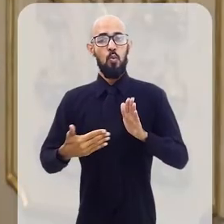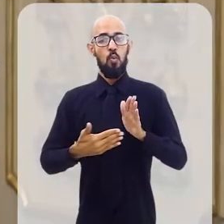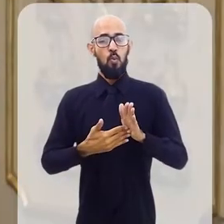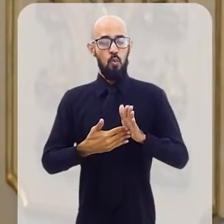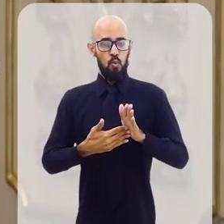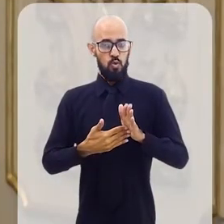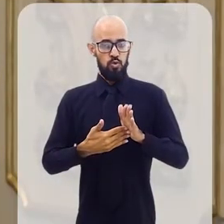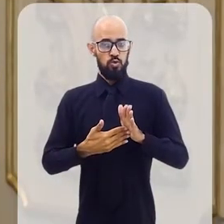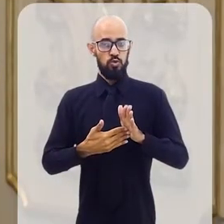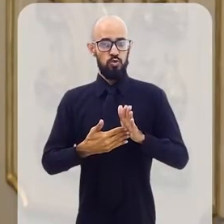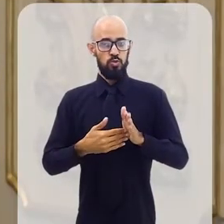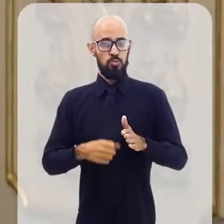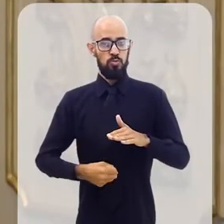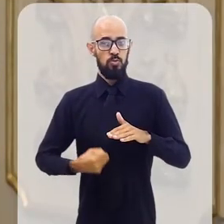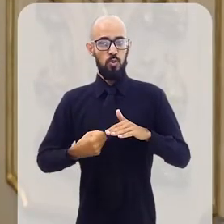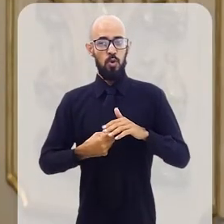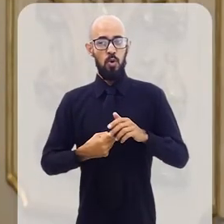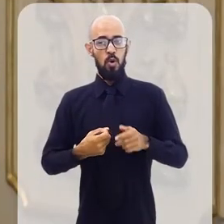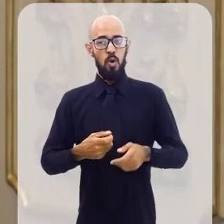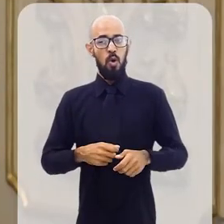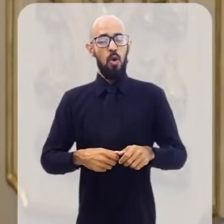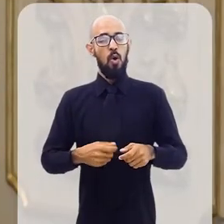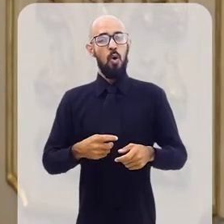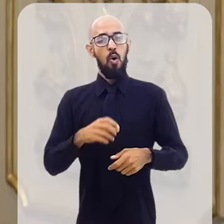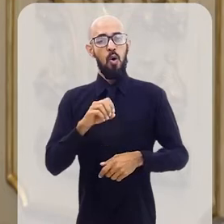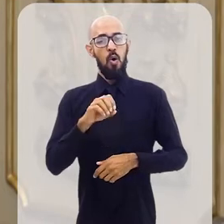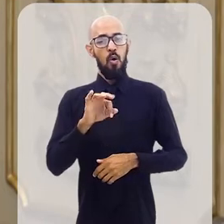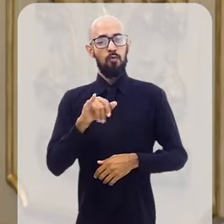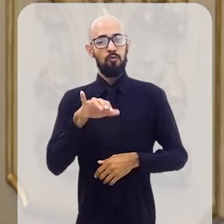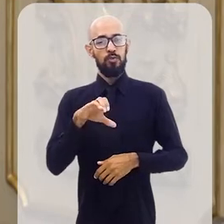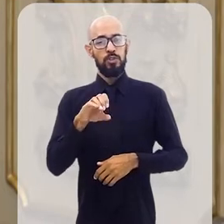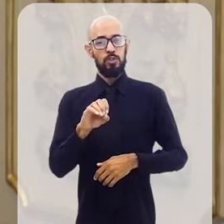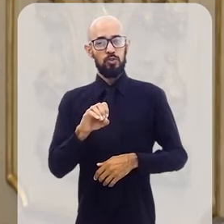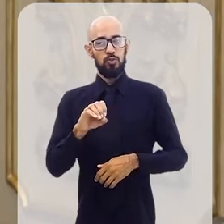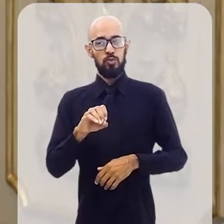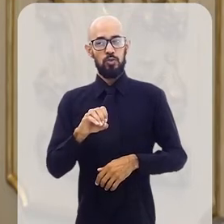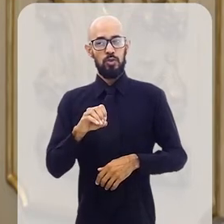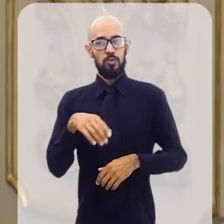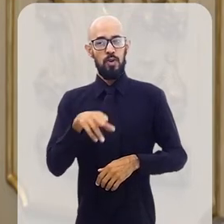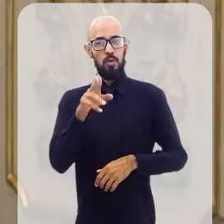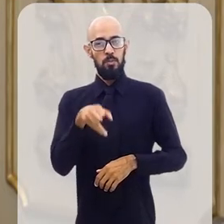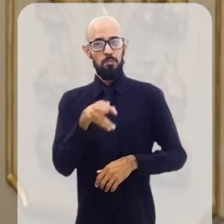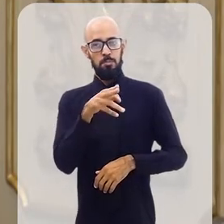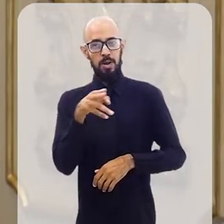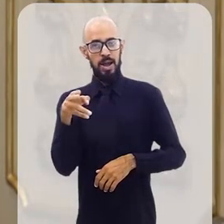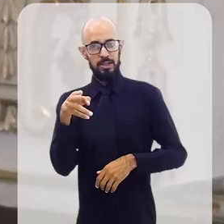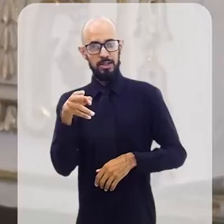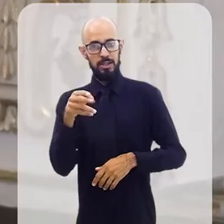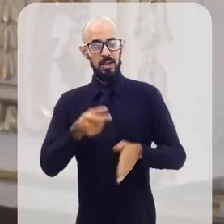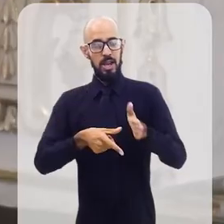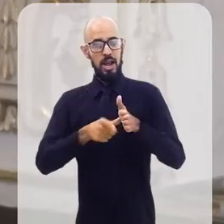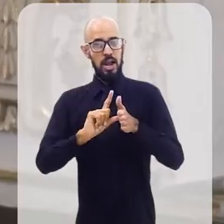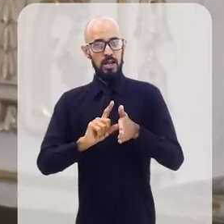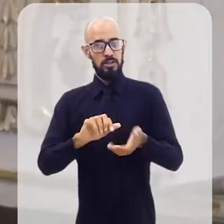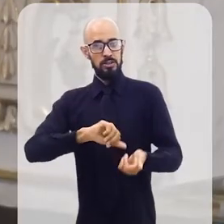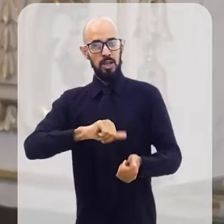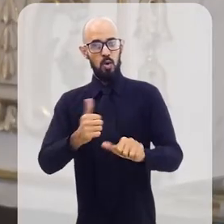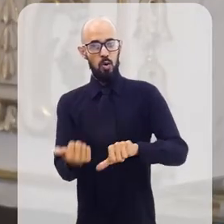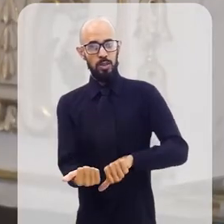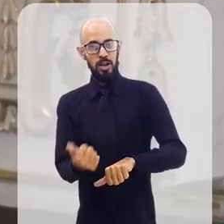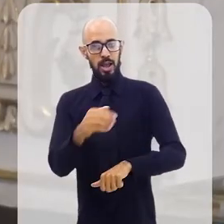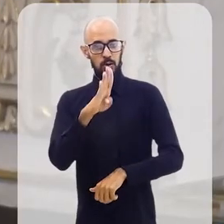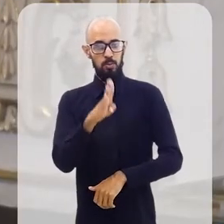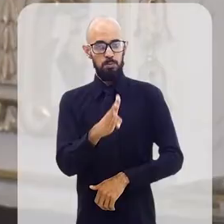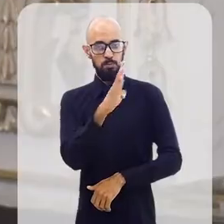Ofício como pároco antes de ser ordenado Bispo aqui na Nossa Senhora do Carmo da antiga Sé nós